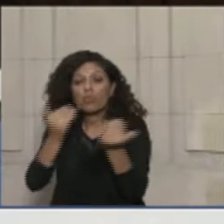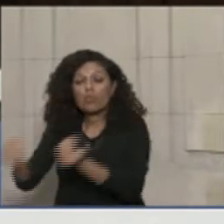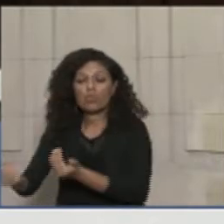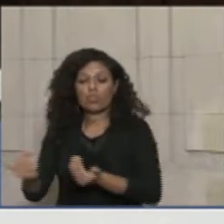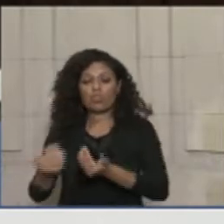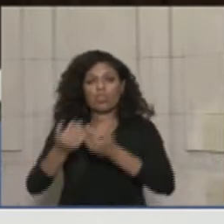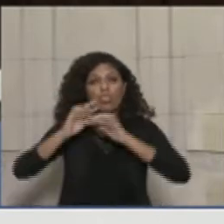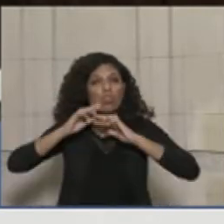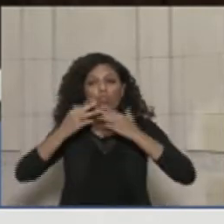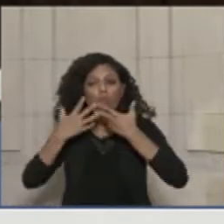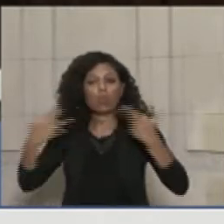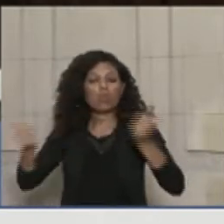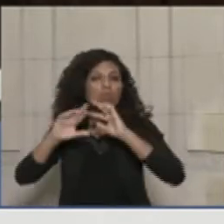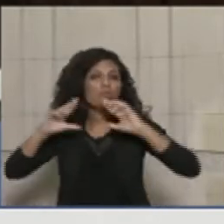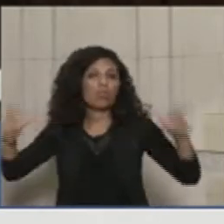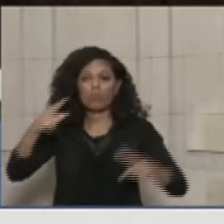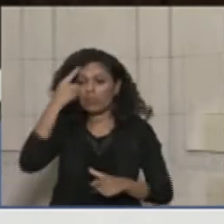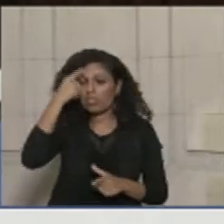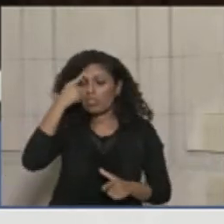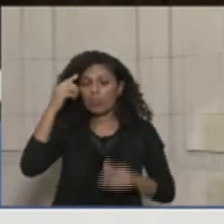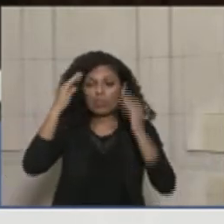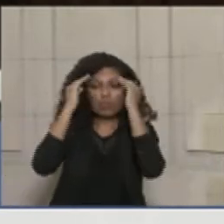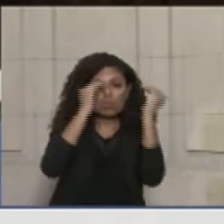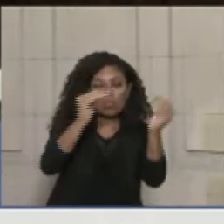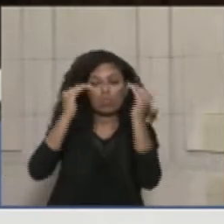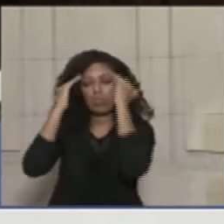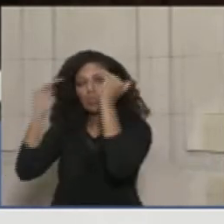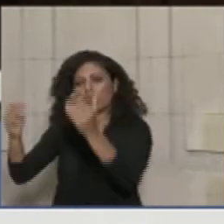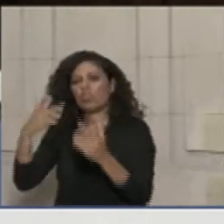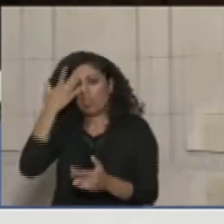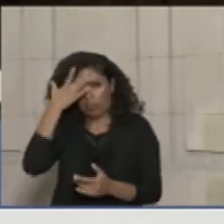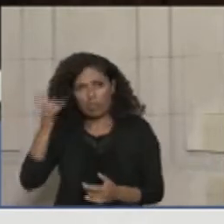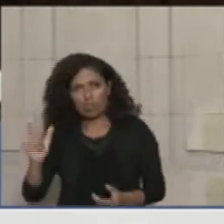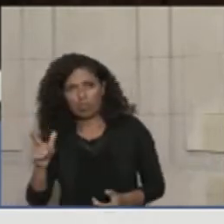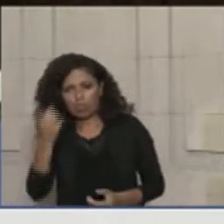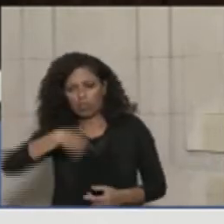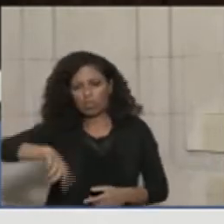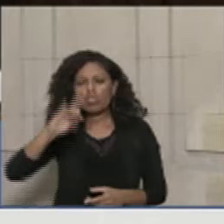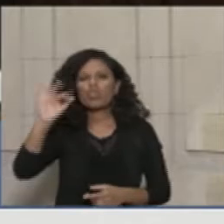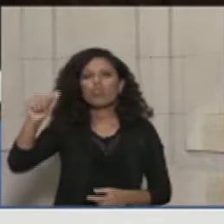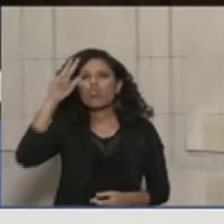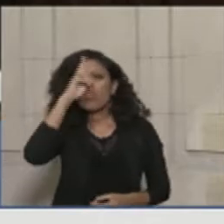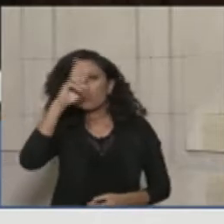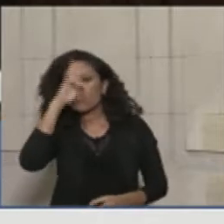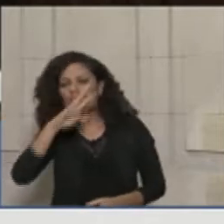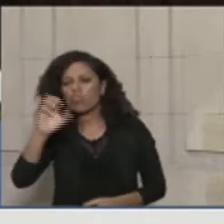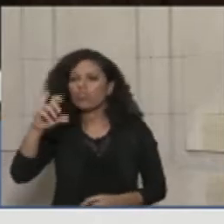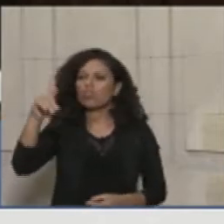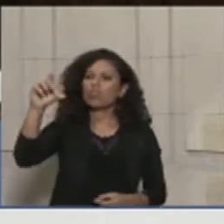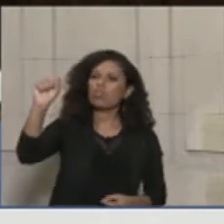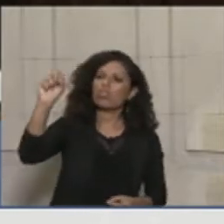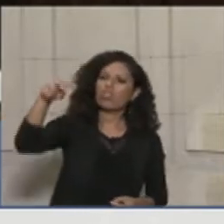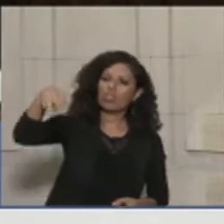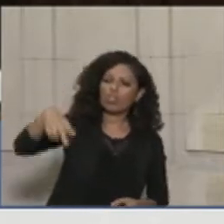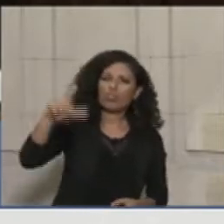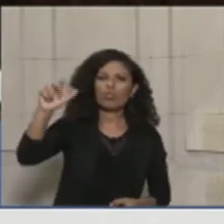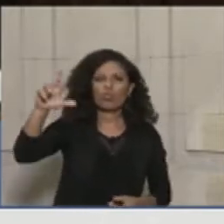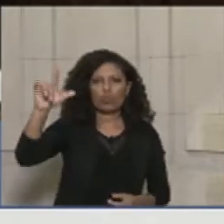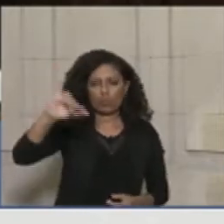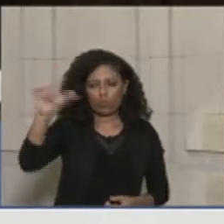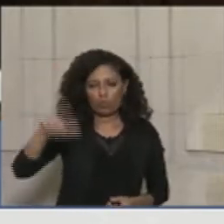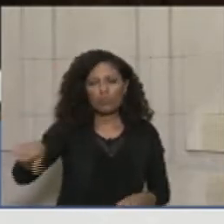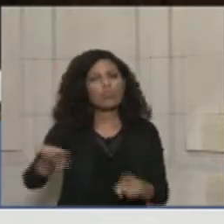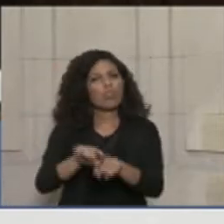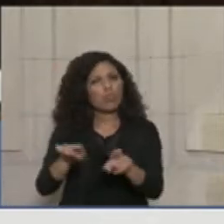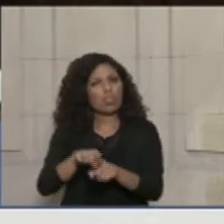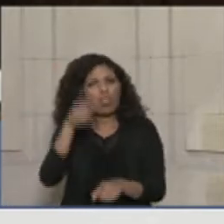achar que essas ideias deveriam ser respeitadas. Então amanhã é o dia de lembrar de Edson Luiz, mas é também o dia de